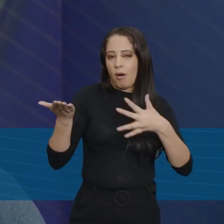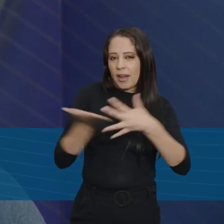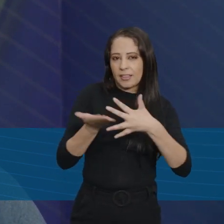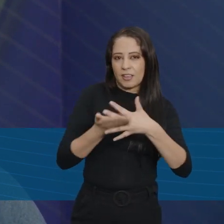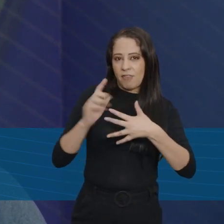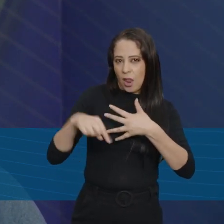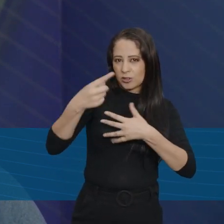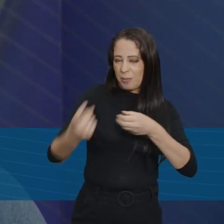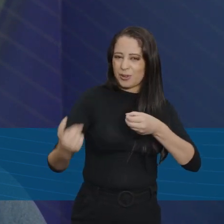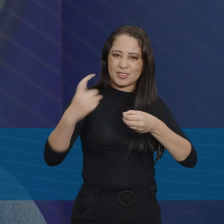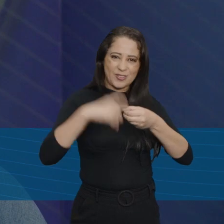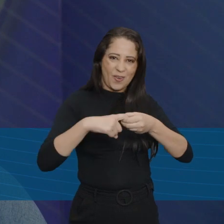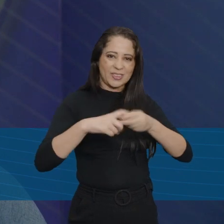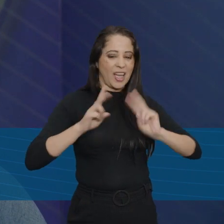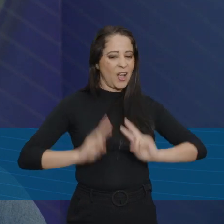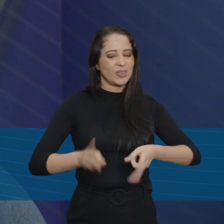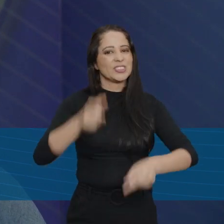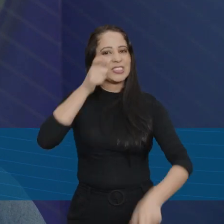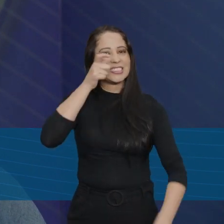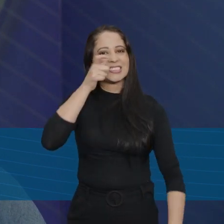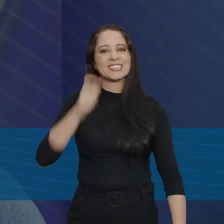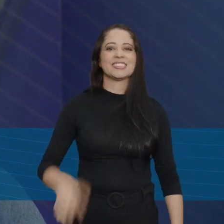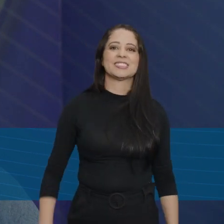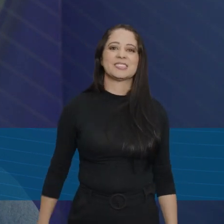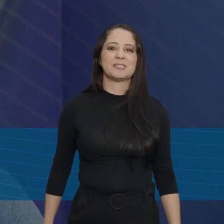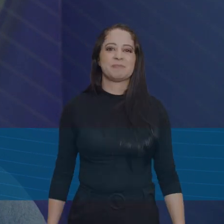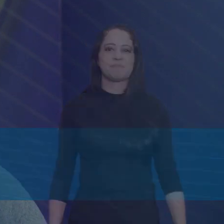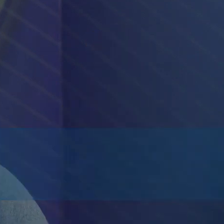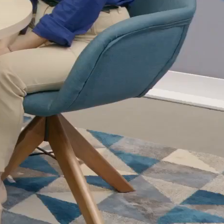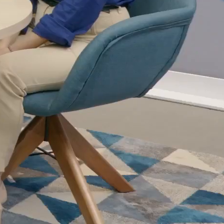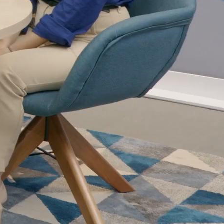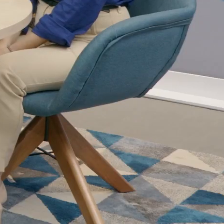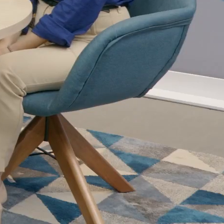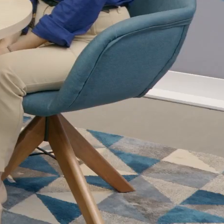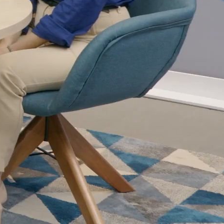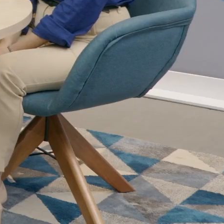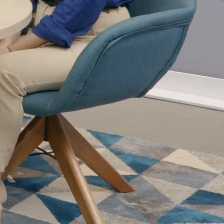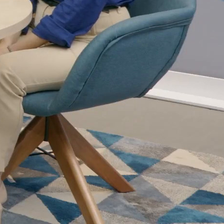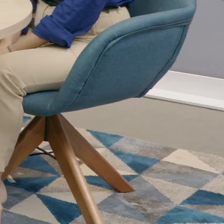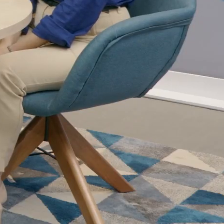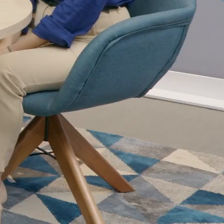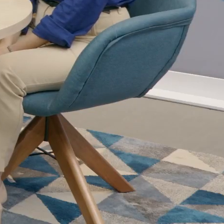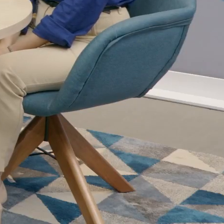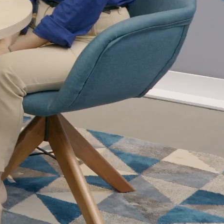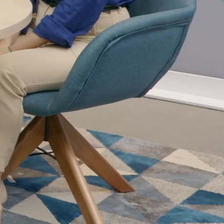nossa primeira pausa de hoje, mas fique com a gente, porque voltamos já já.